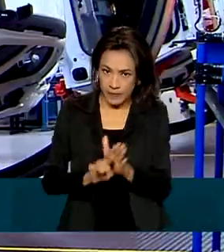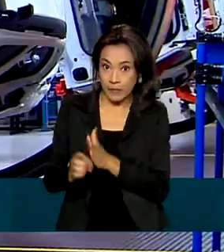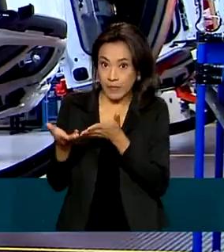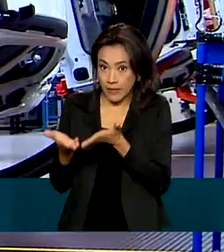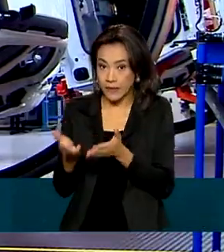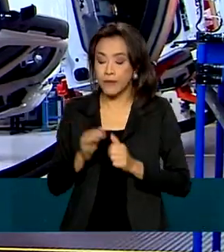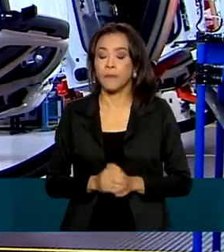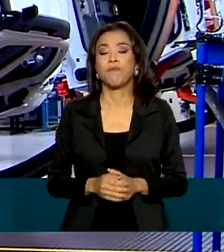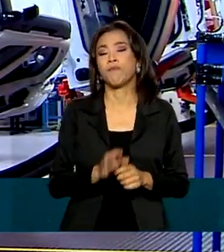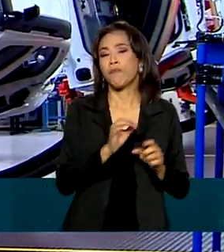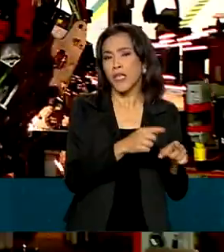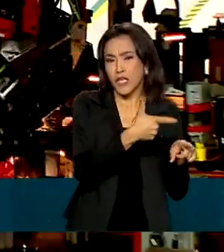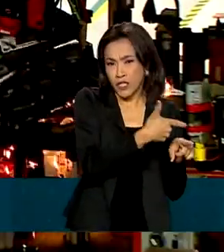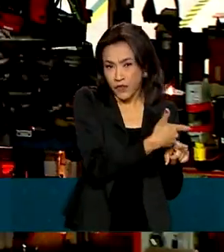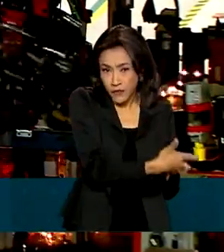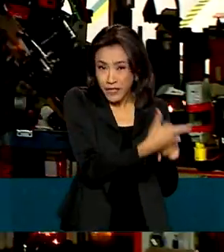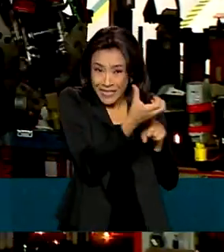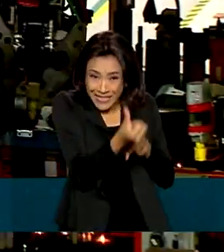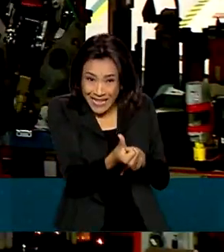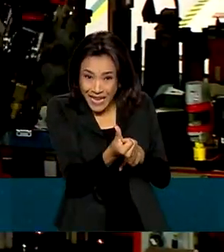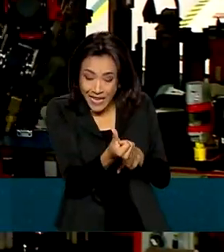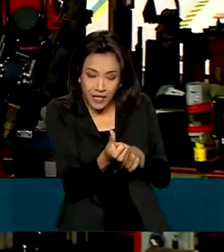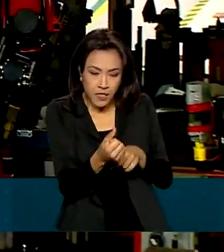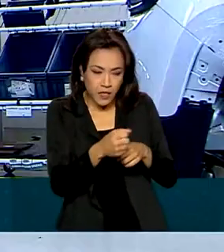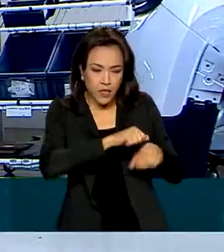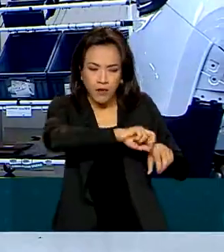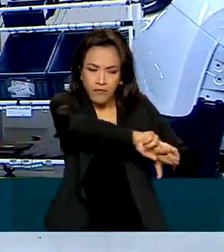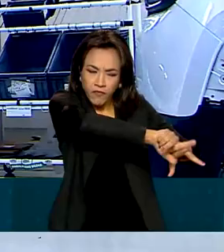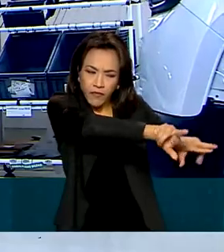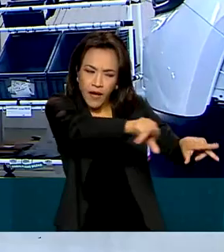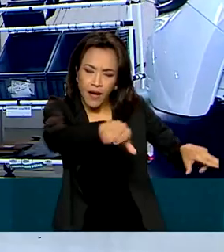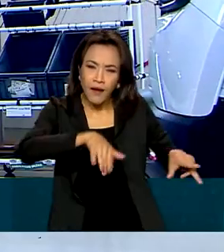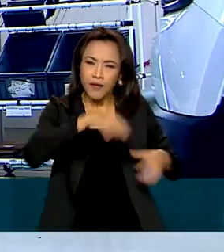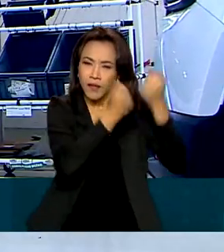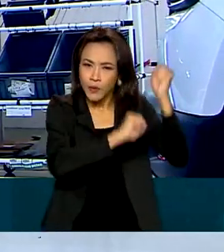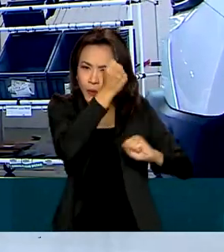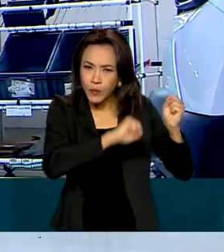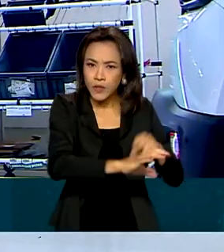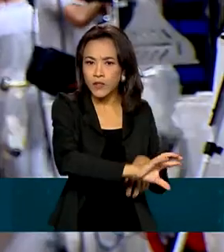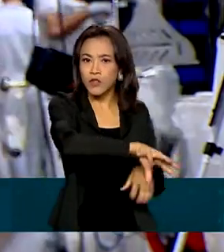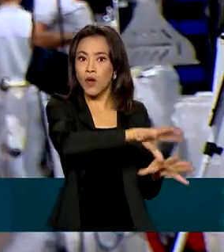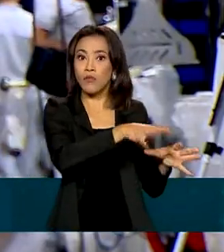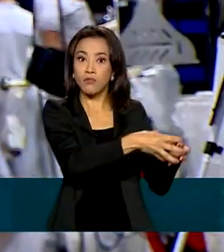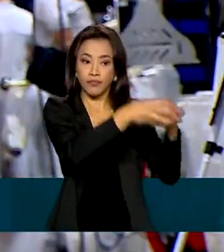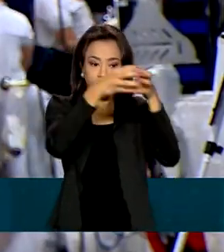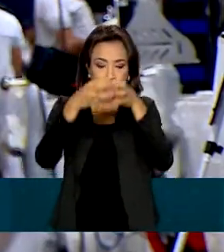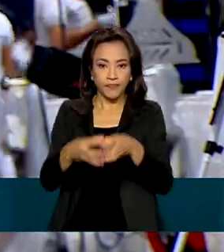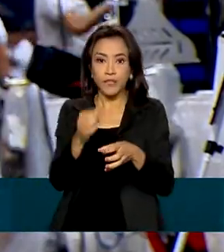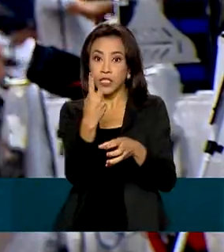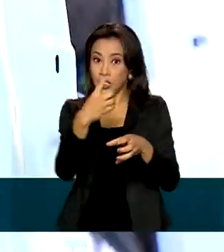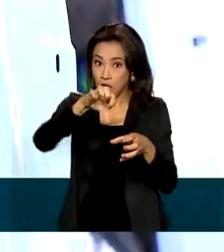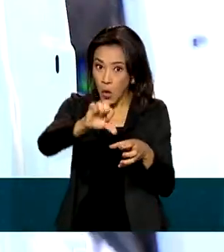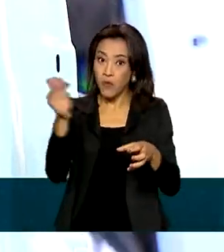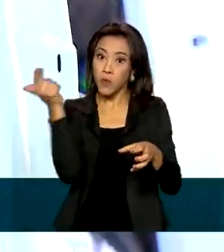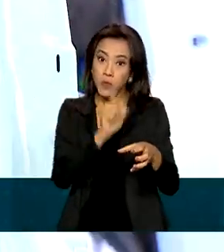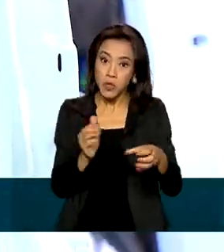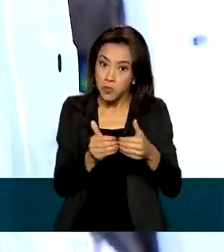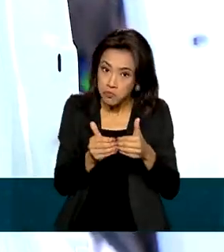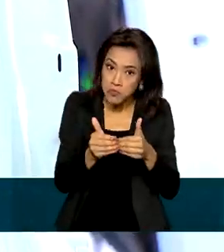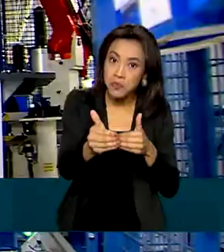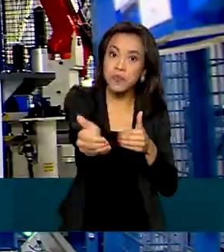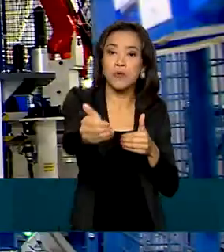estatística 19 das 26 atividades industriais pesquisadas apontaram avanço na produção